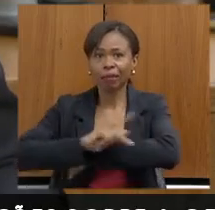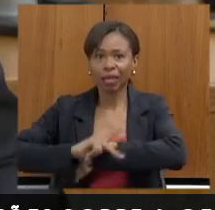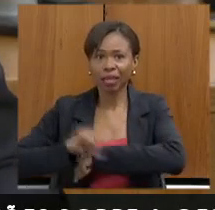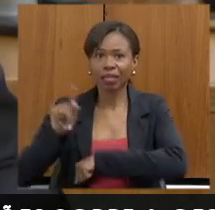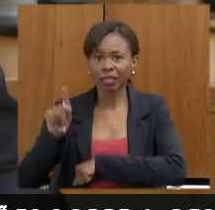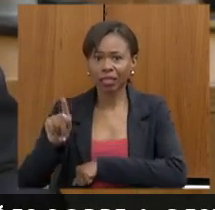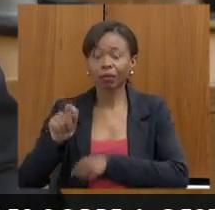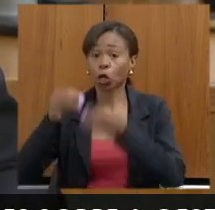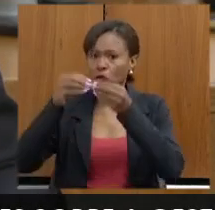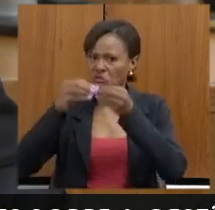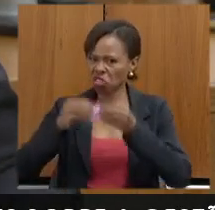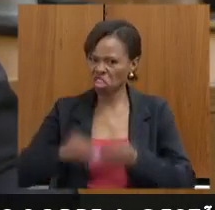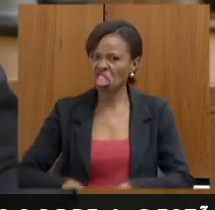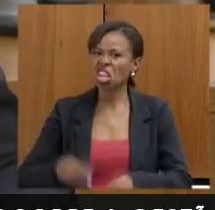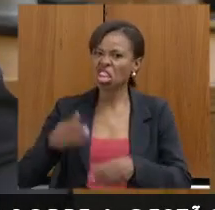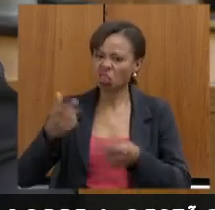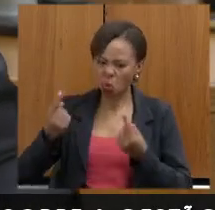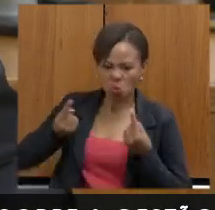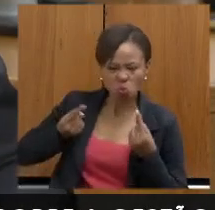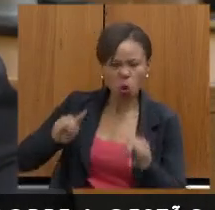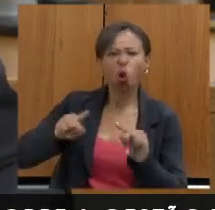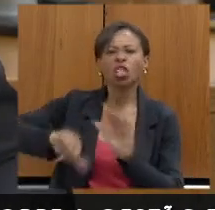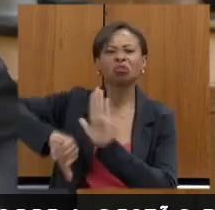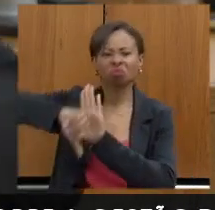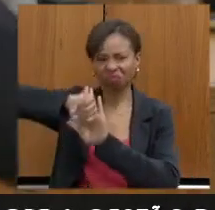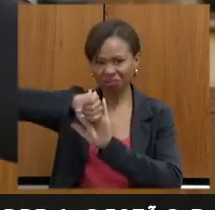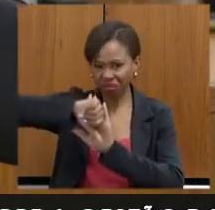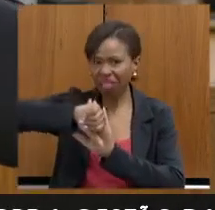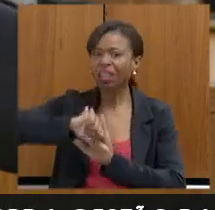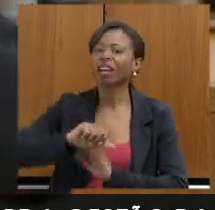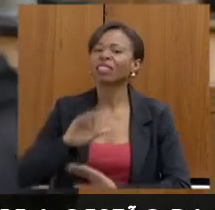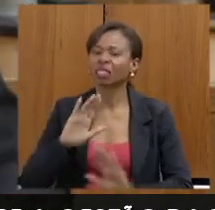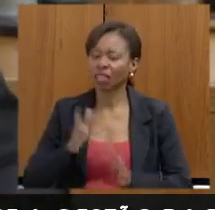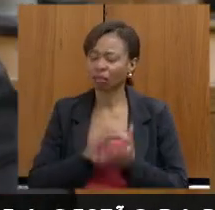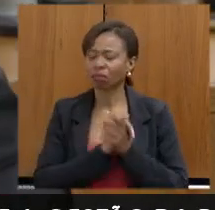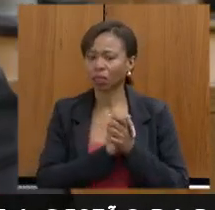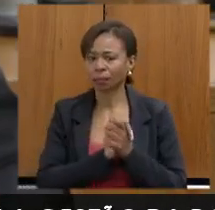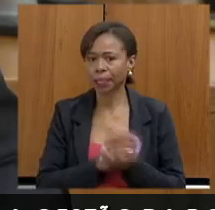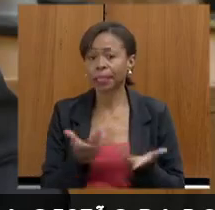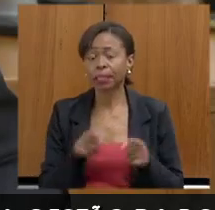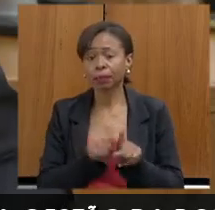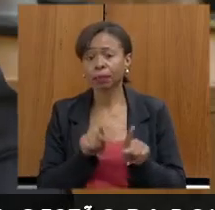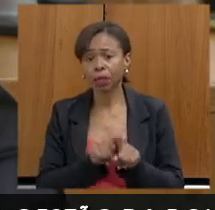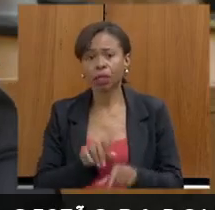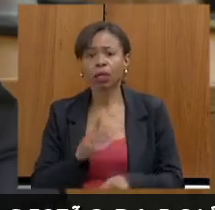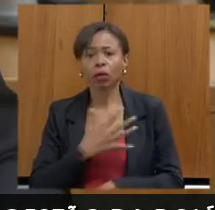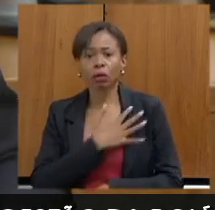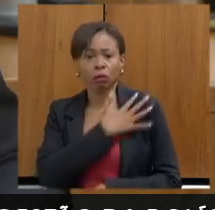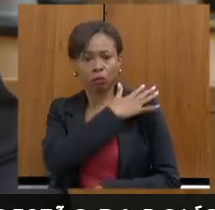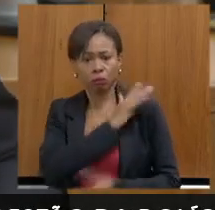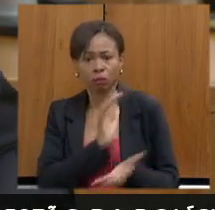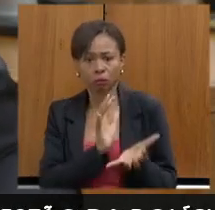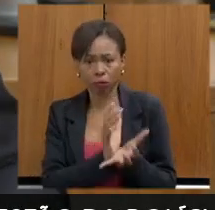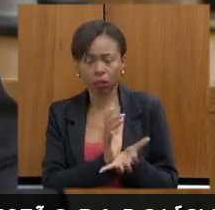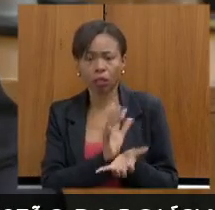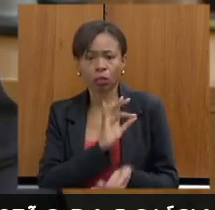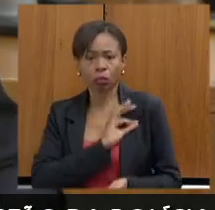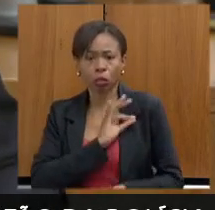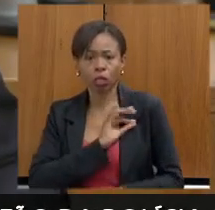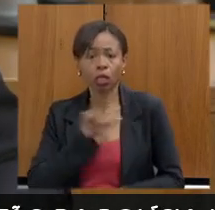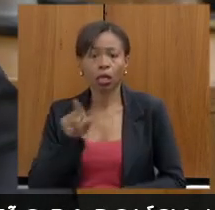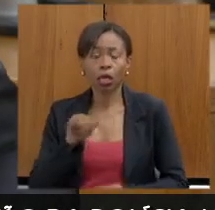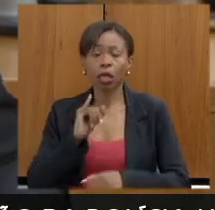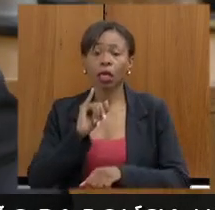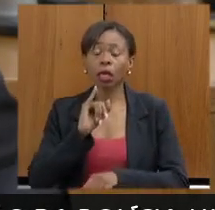prejuízo lá para criminalidade Muito bom parabéns também aqui na te seus militares estavam envolvidos em na incidência de